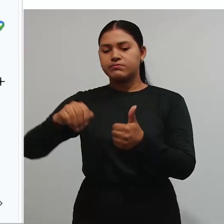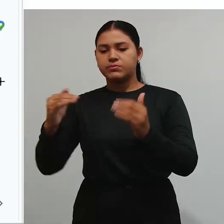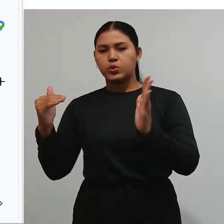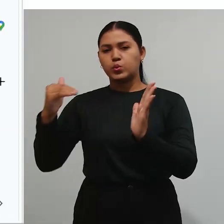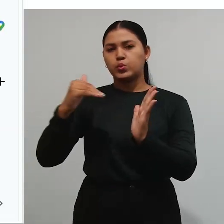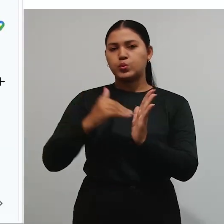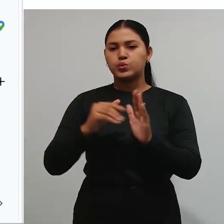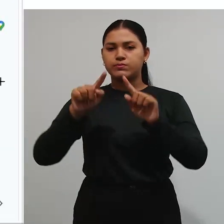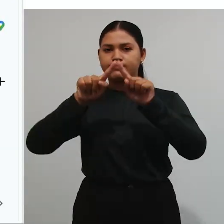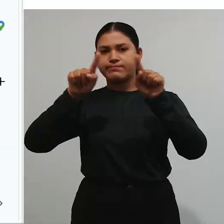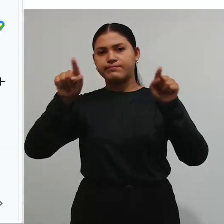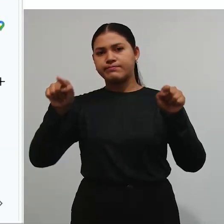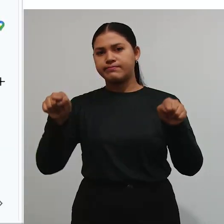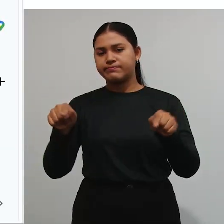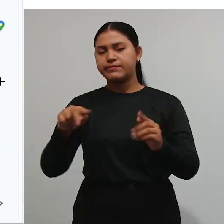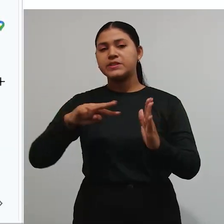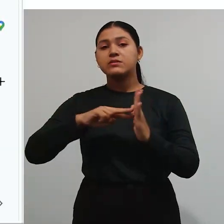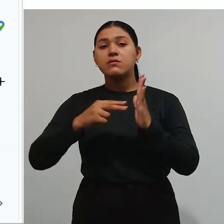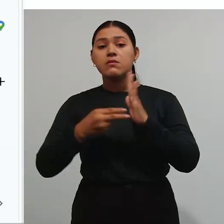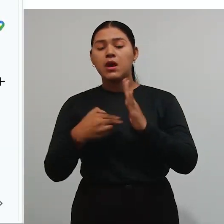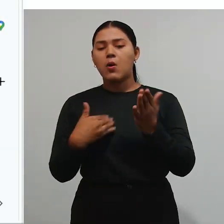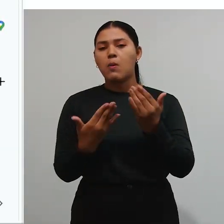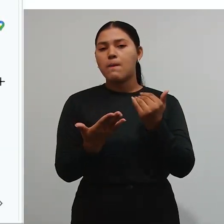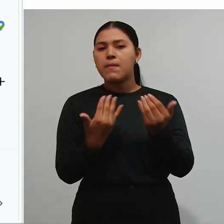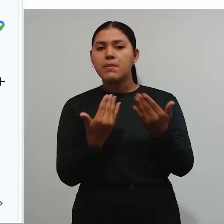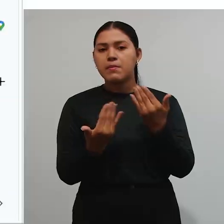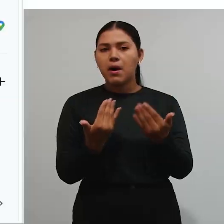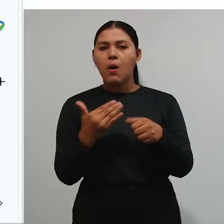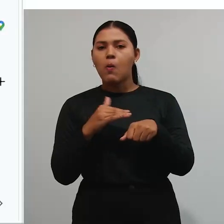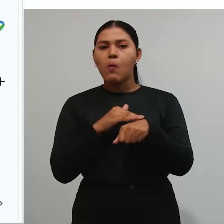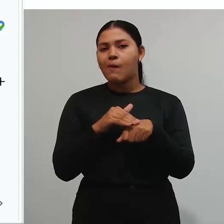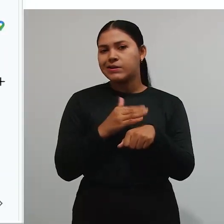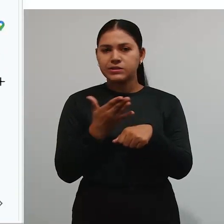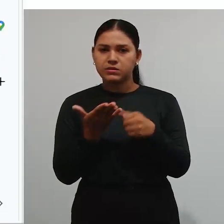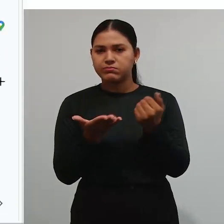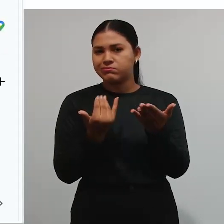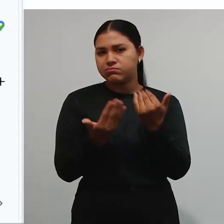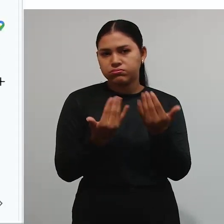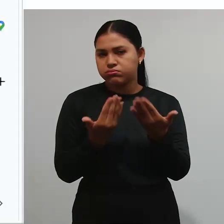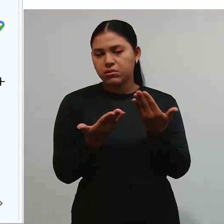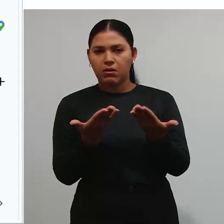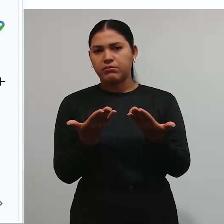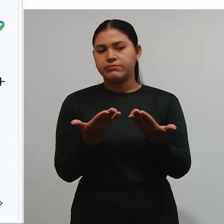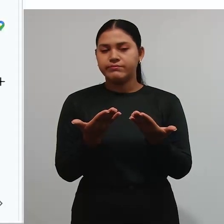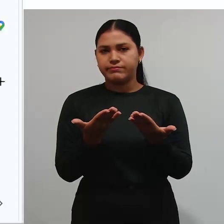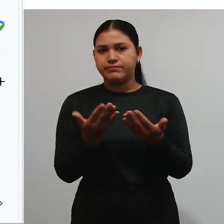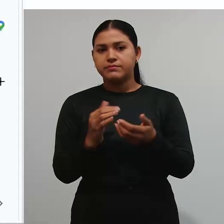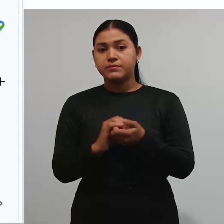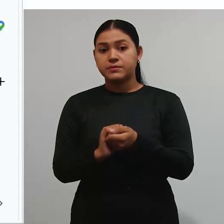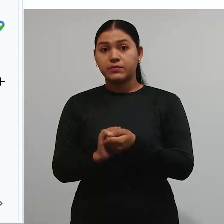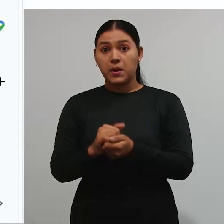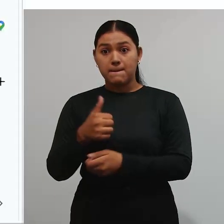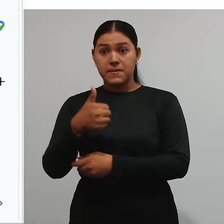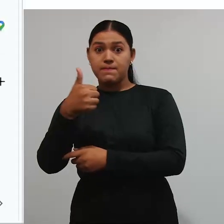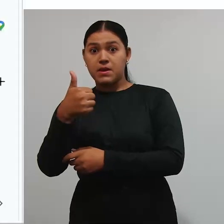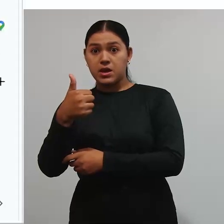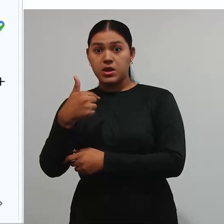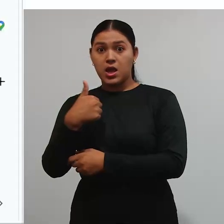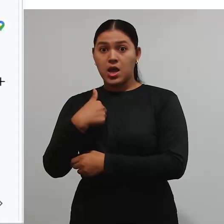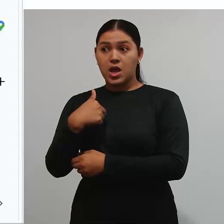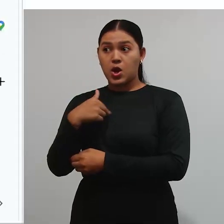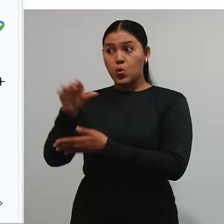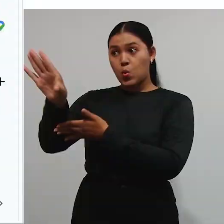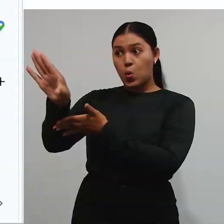conversando diretamente com o Paulinho. O Paulinho é meu best aqui, tá? E aqui não, aqui o Paulinho está uma referência um pouco mais